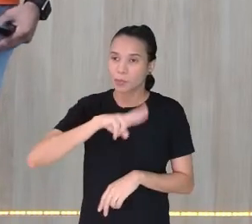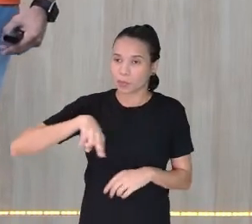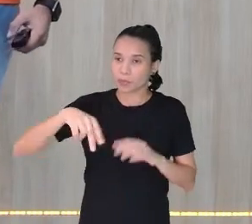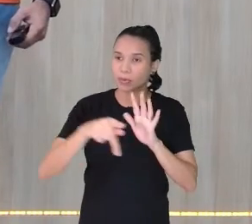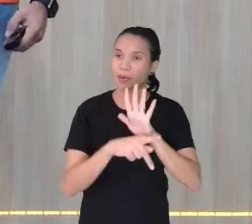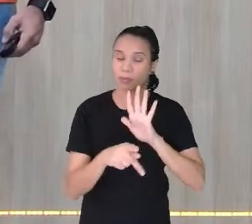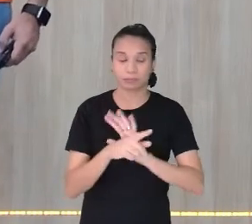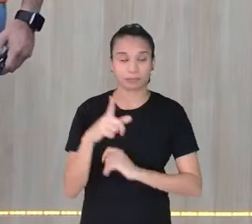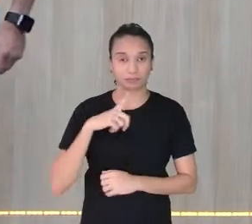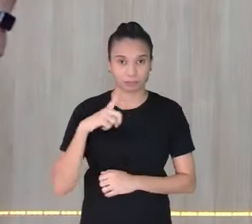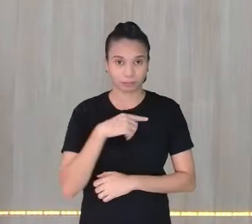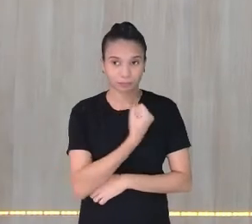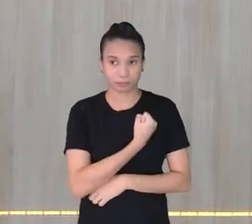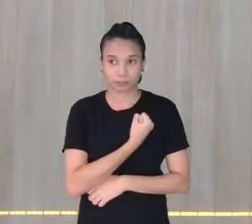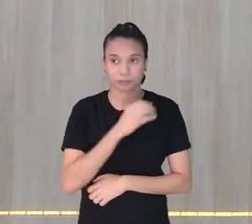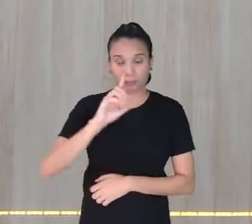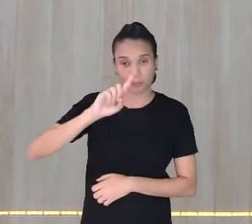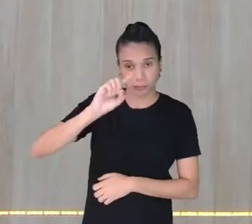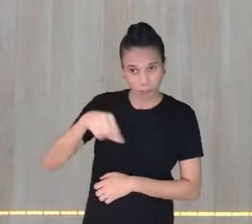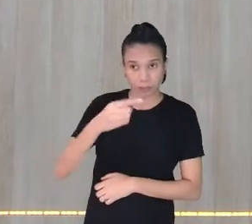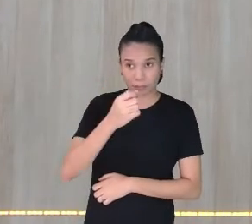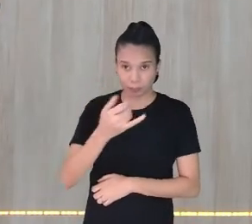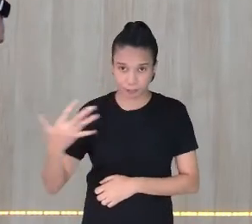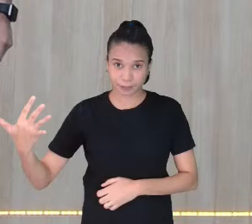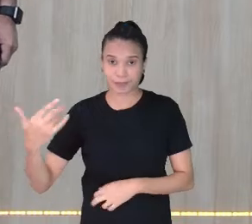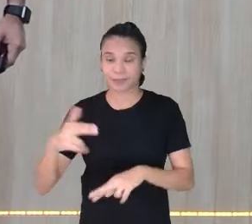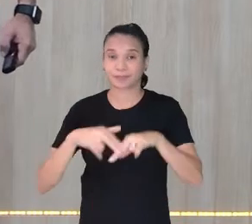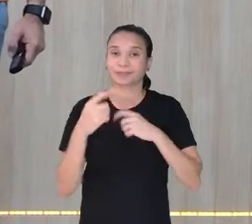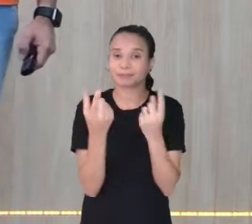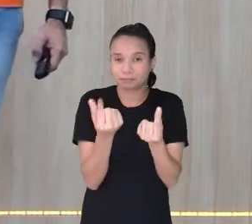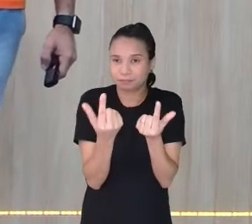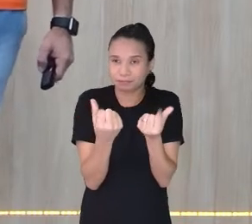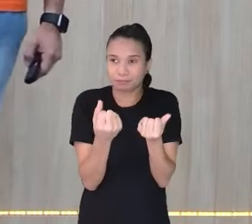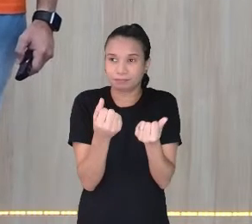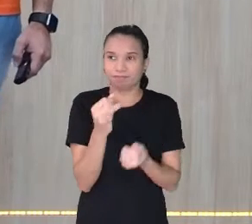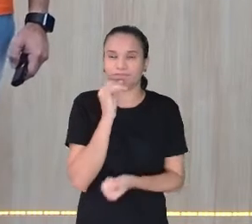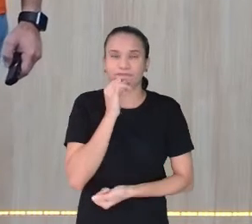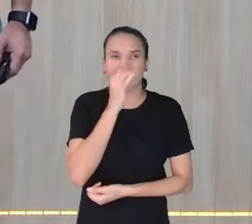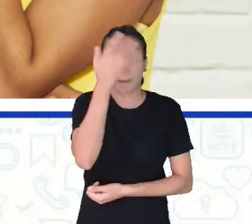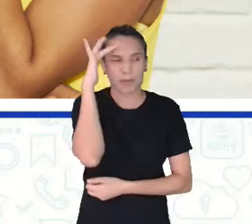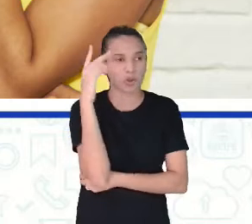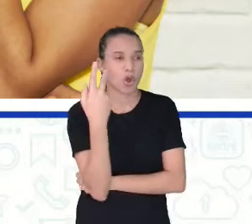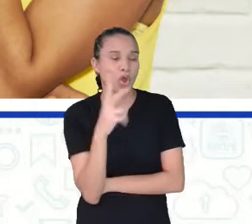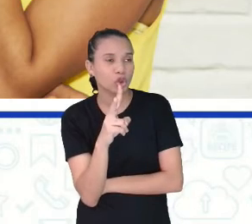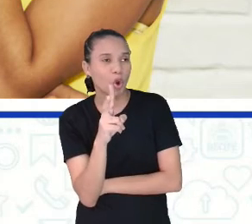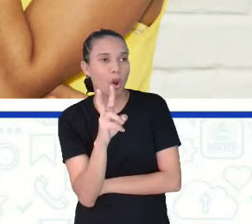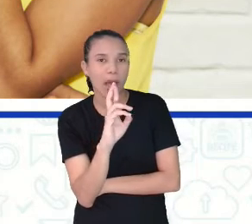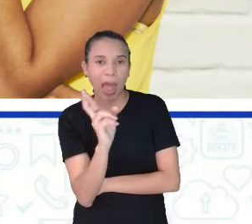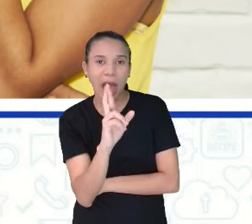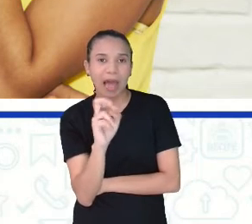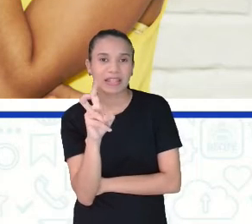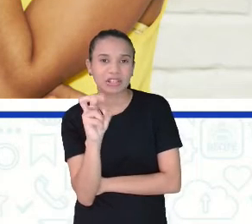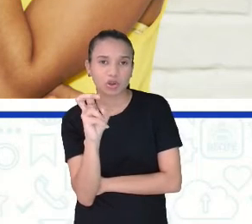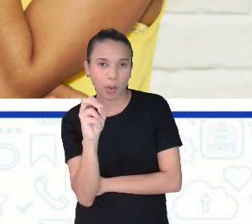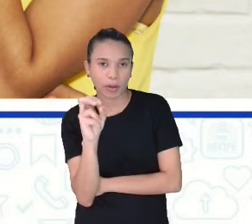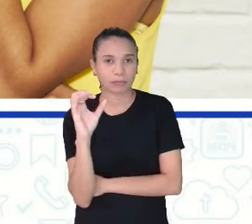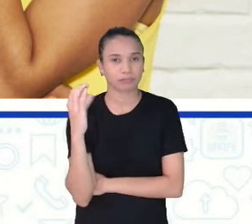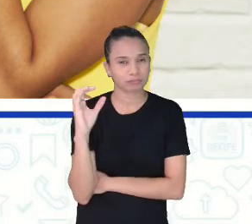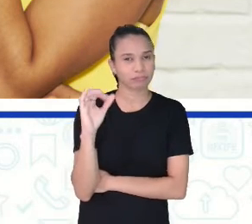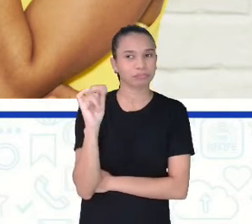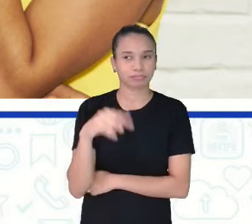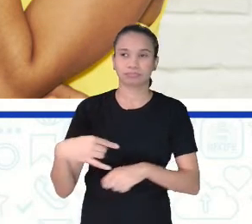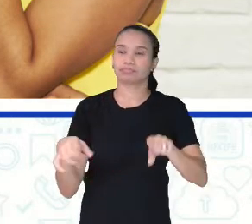números decimais. Mesma coisa aqui, ó, a questão do dinheiro. Quando você tem R$ 2,50, isso aí também é